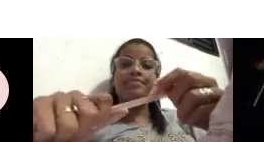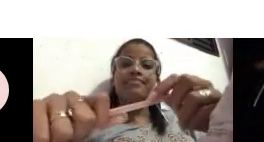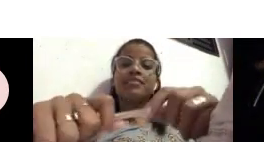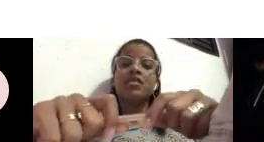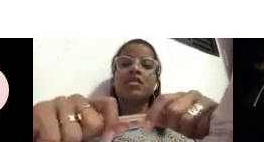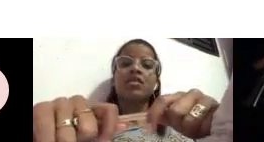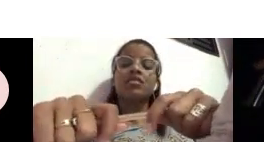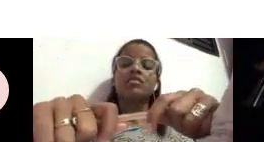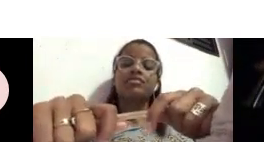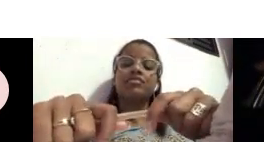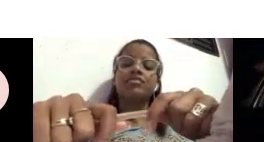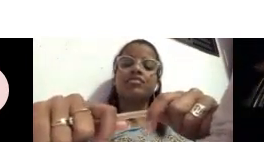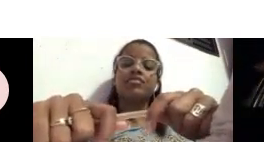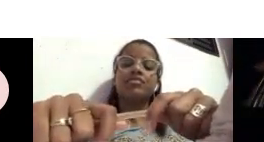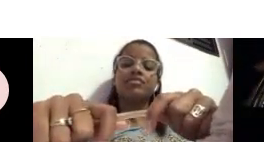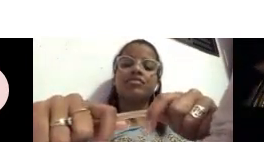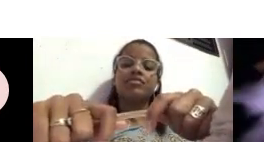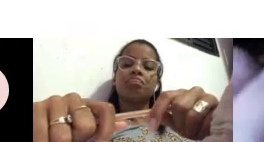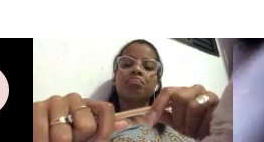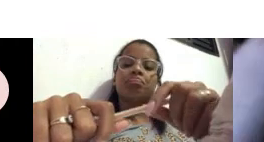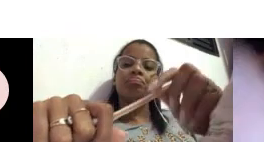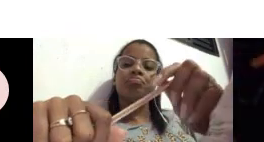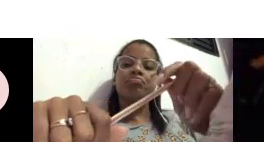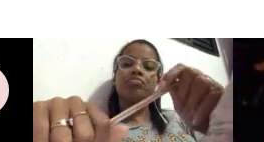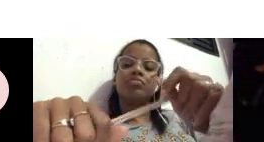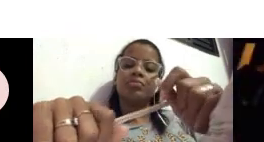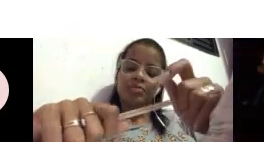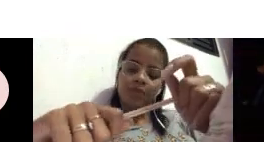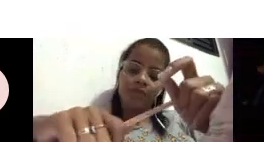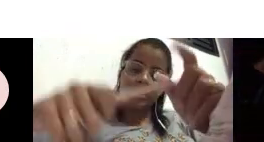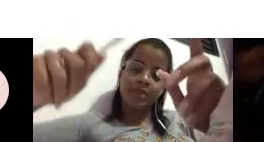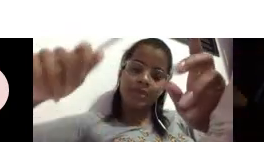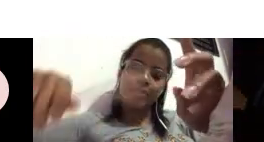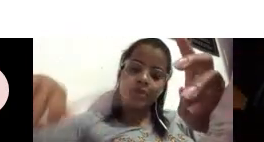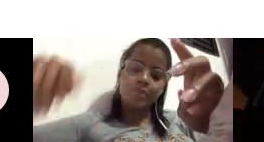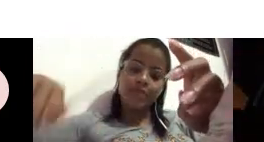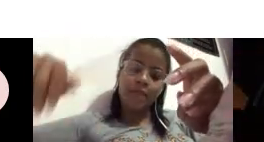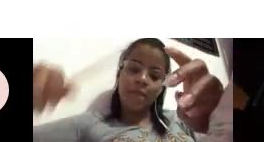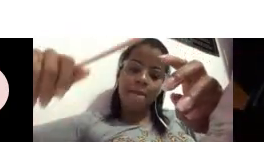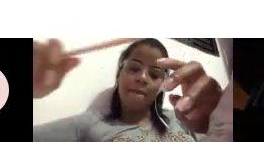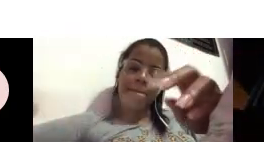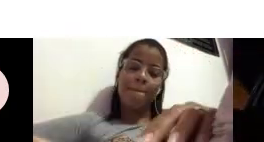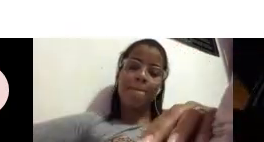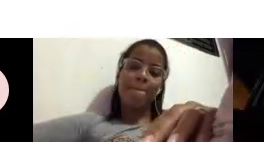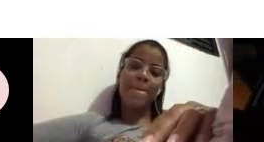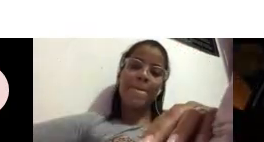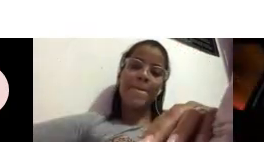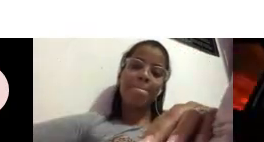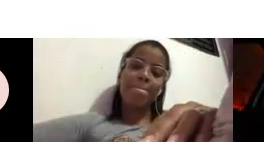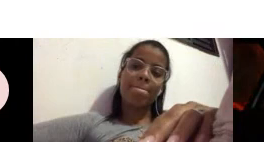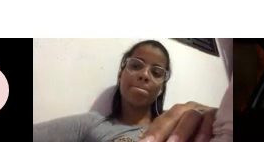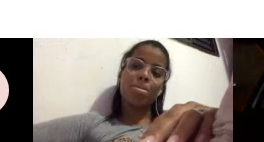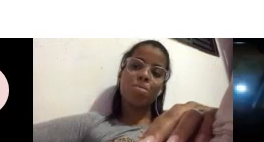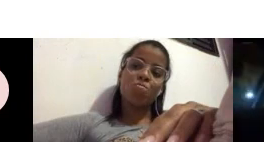Principalmente por causa da... Eu sempre coloquei imagens para vocês nos slides e tudo, mas essa questão da aula